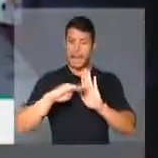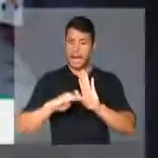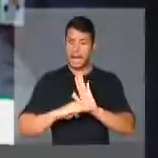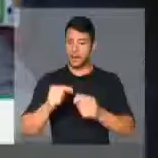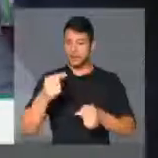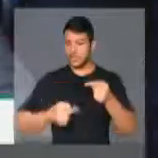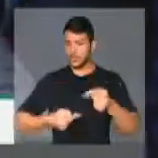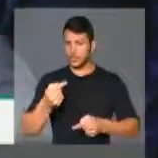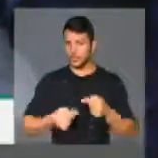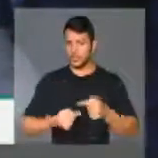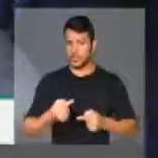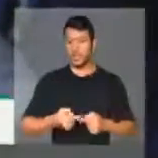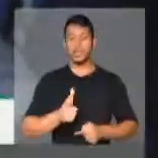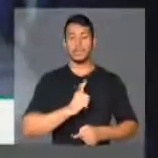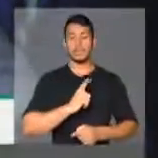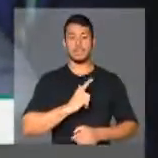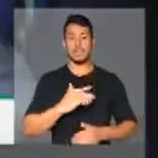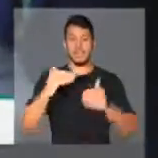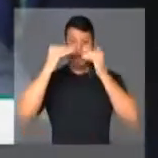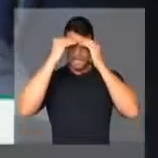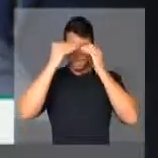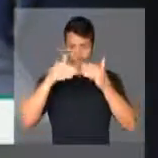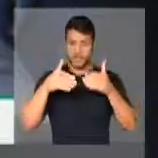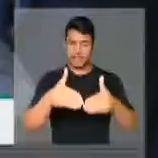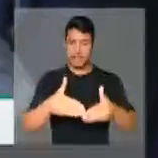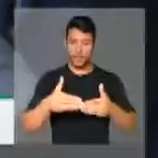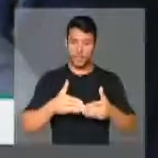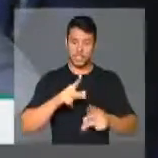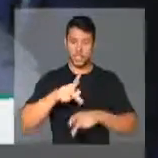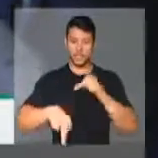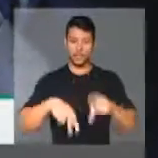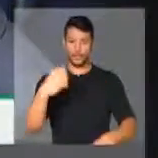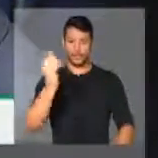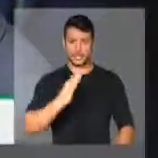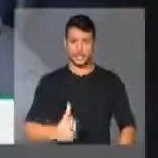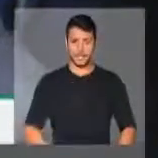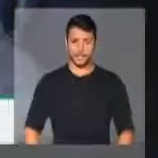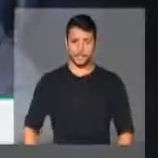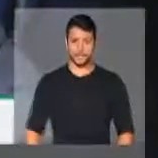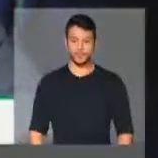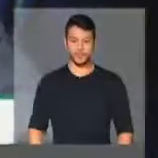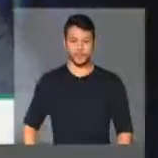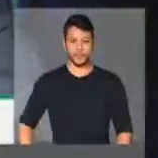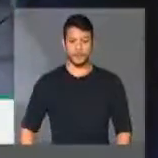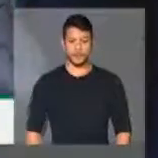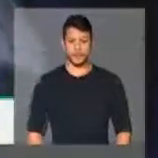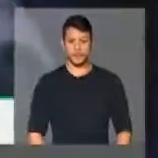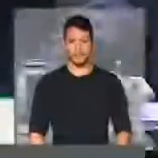discussão e, com isso, atendermos o clamor da grande maioria do povo brasileiro. Muito obrigado, senhor presidente.